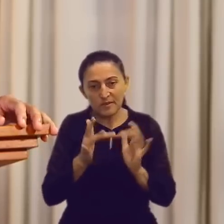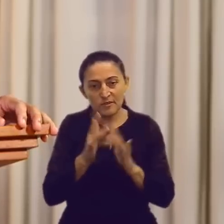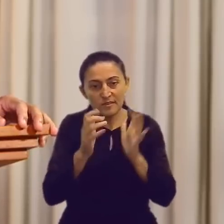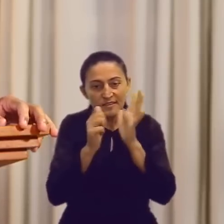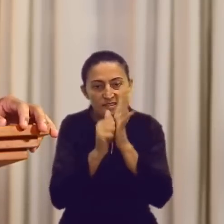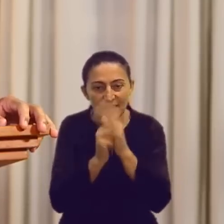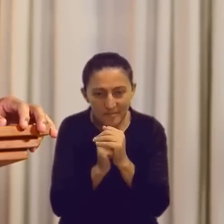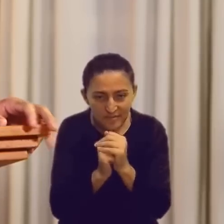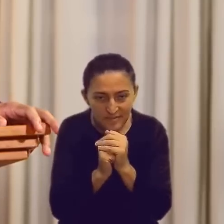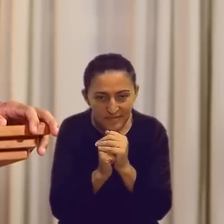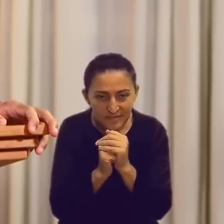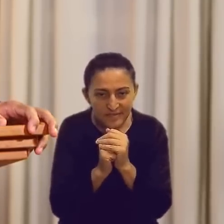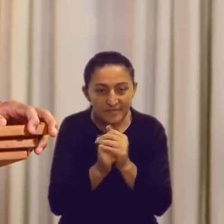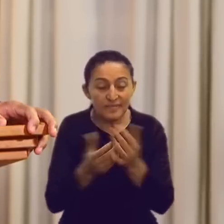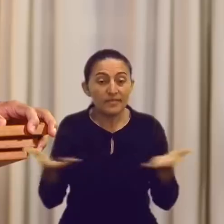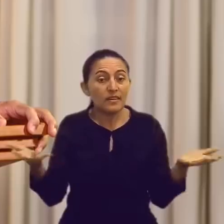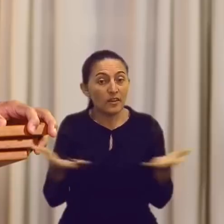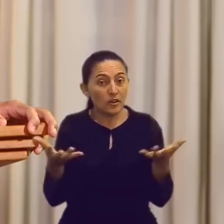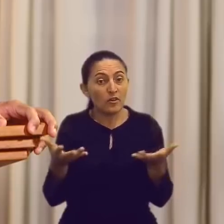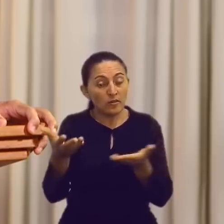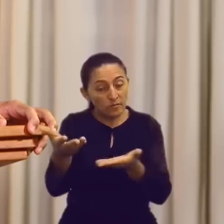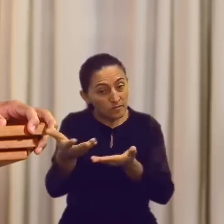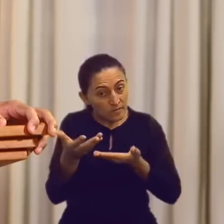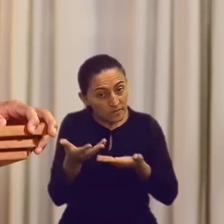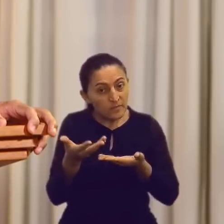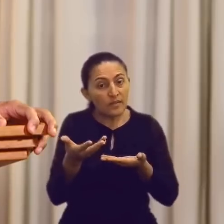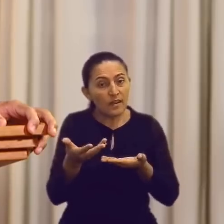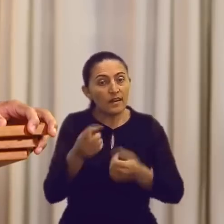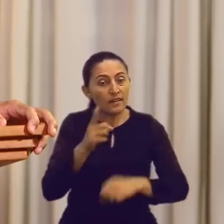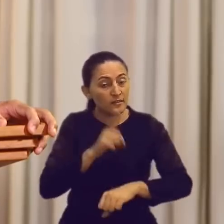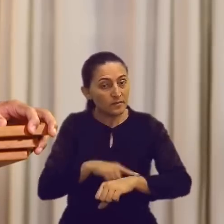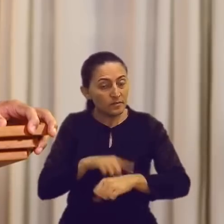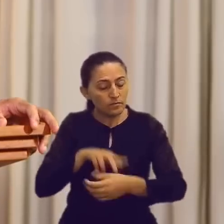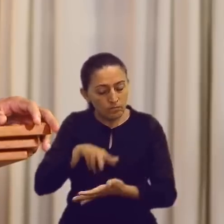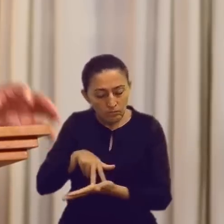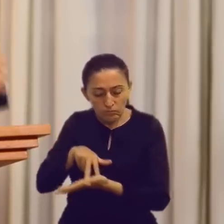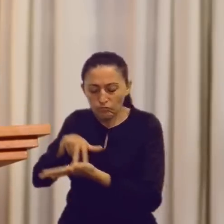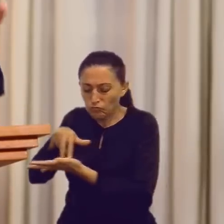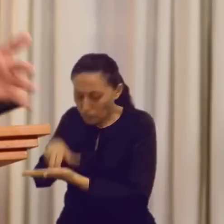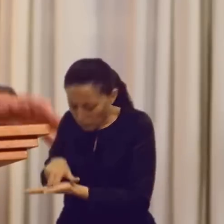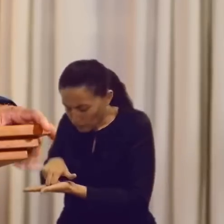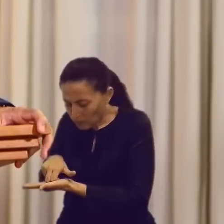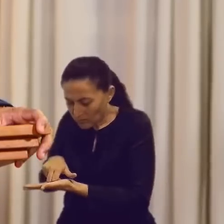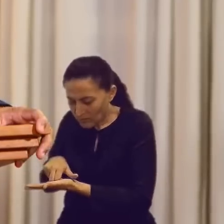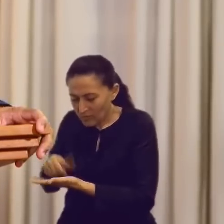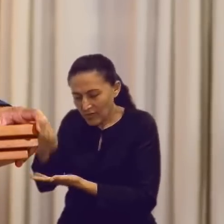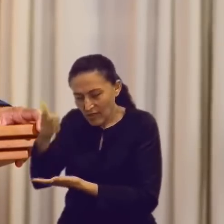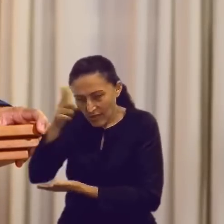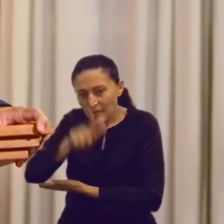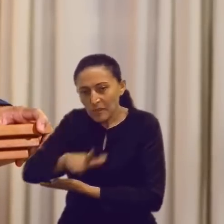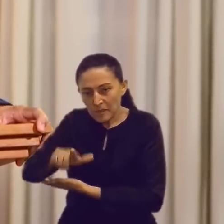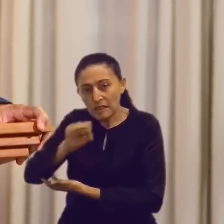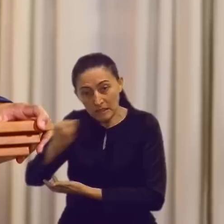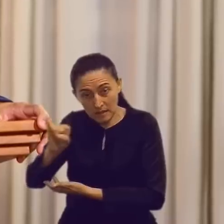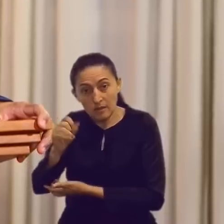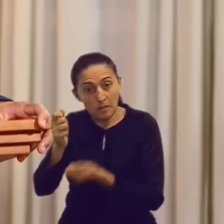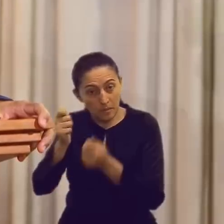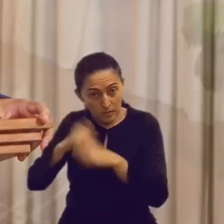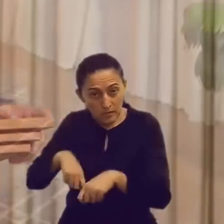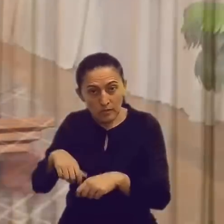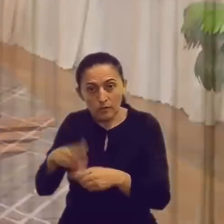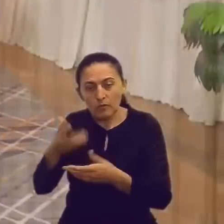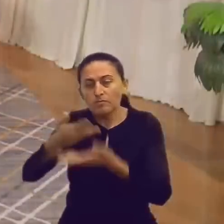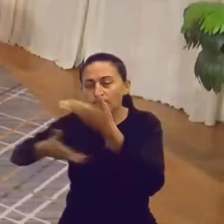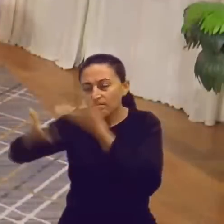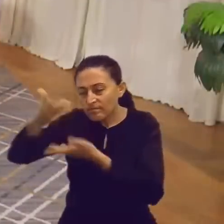quero convidar a você para, neste momento, dobrarmos os joelhos. Se você pode, Vamos falar com Cristo.